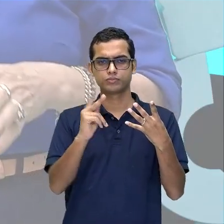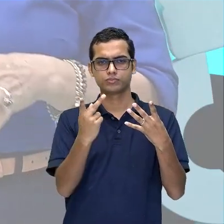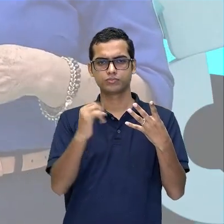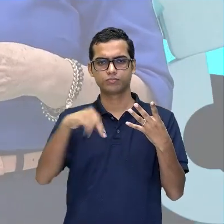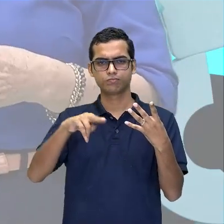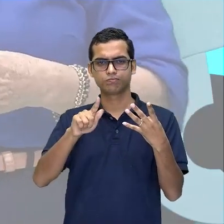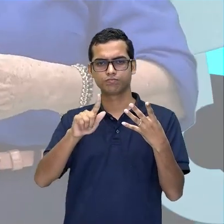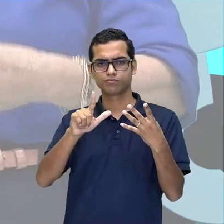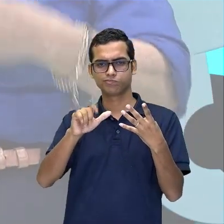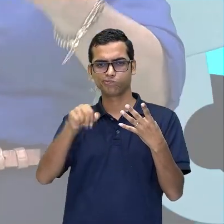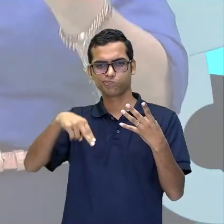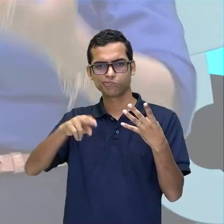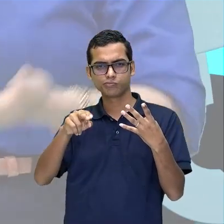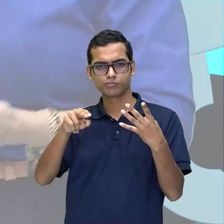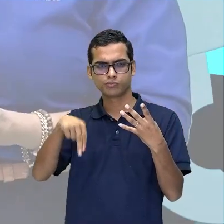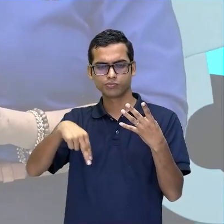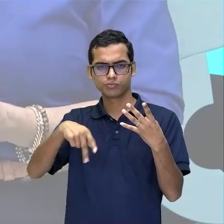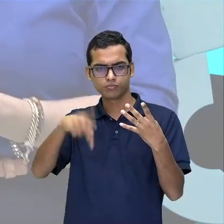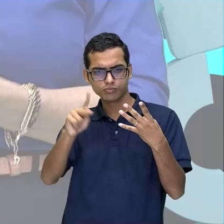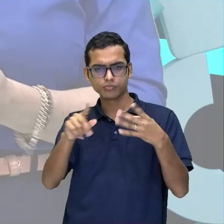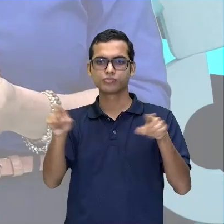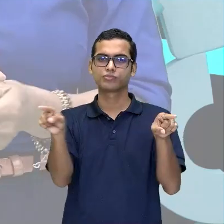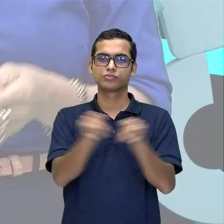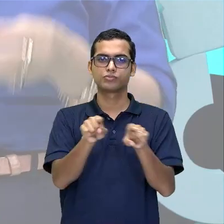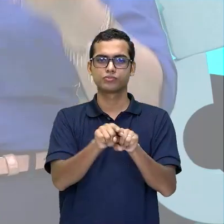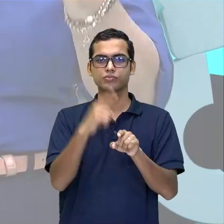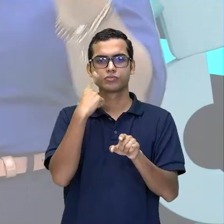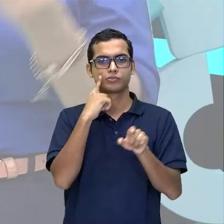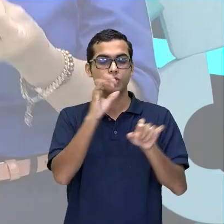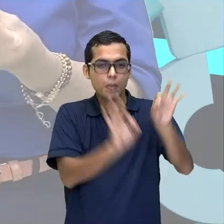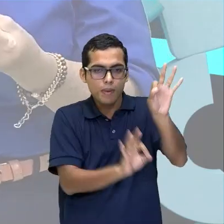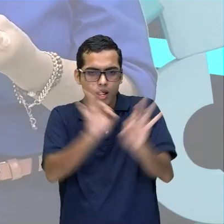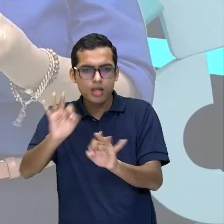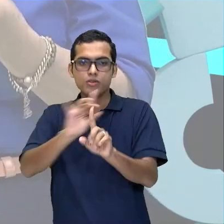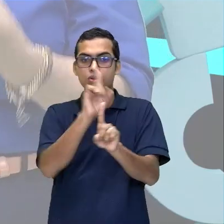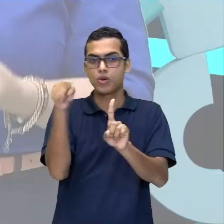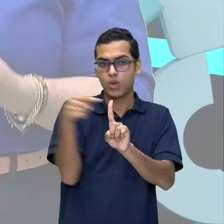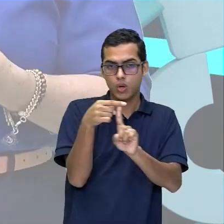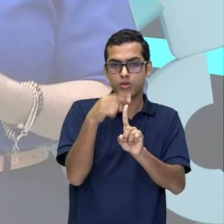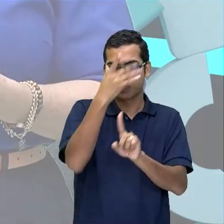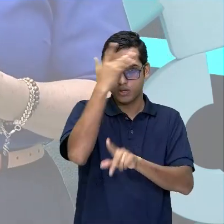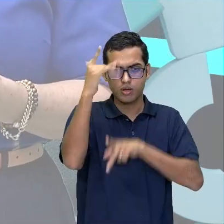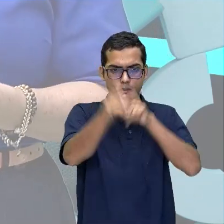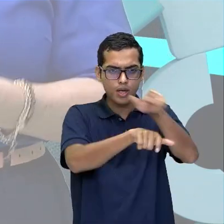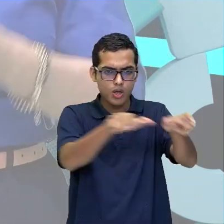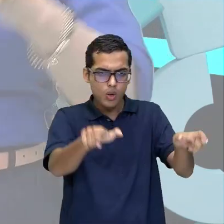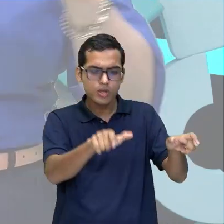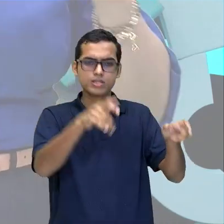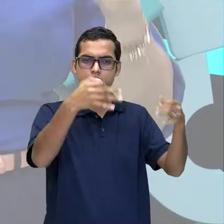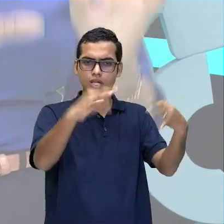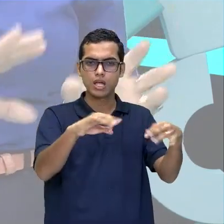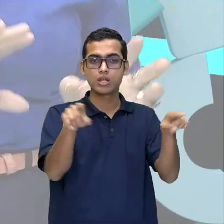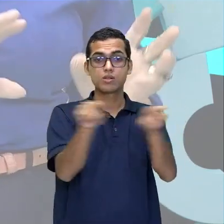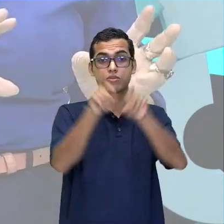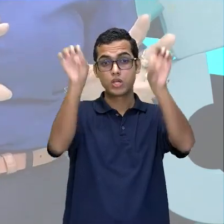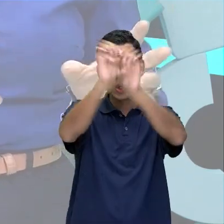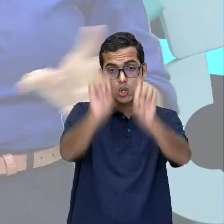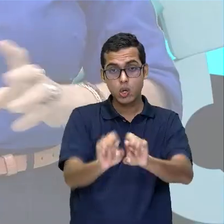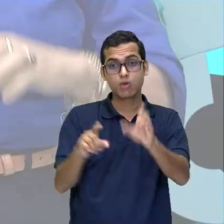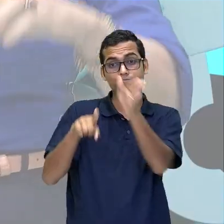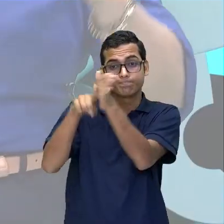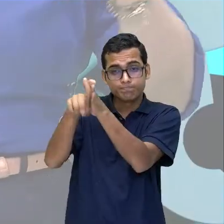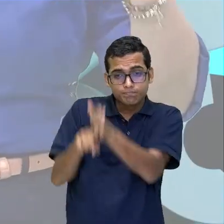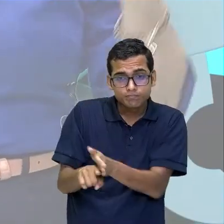navegação. Então, produzir hipermídias é criar conteúdo digital que vai